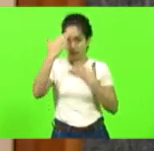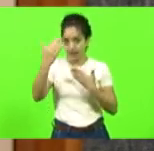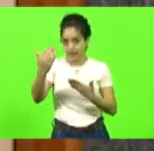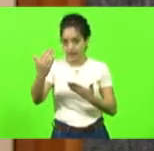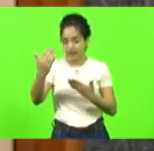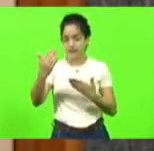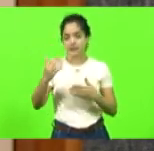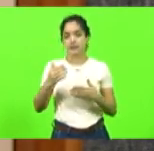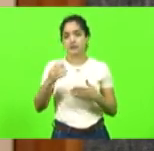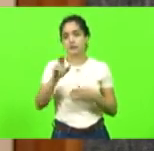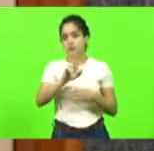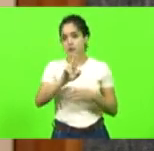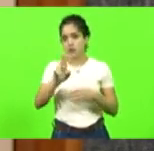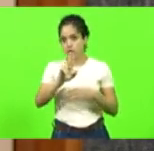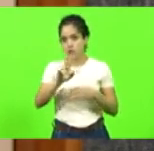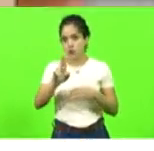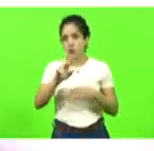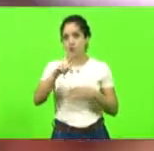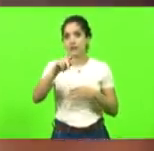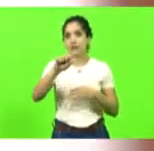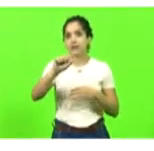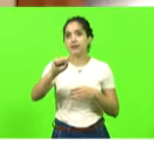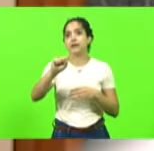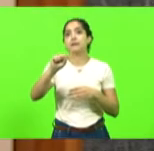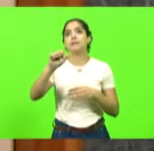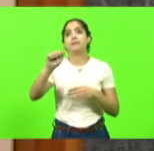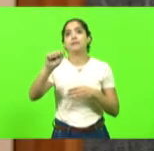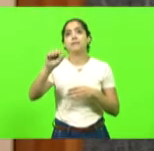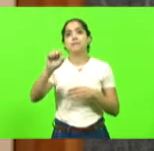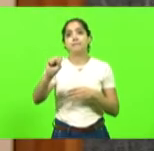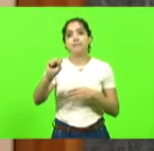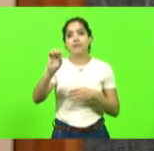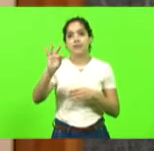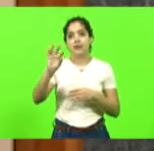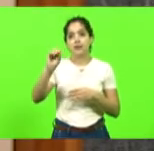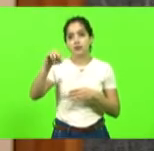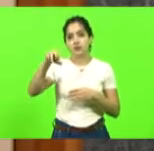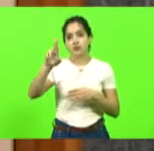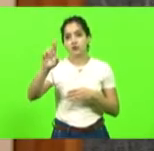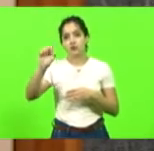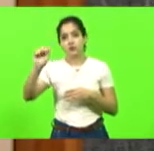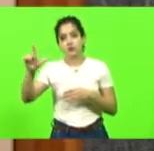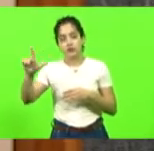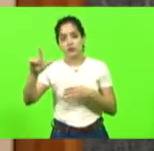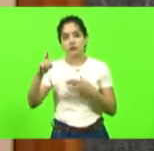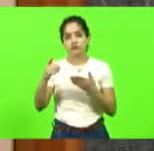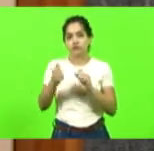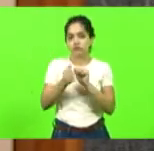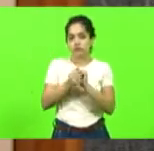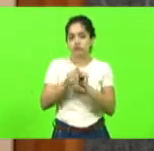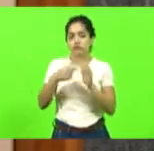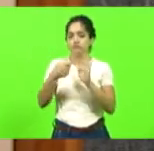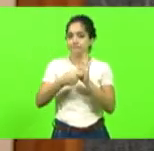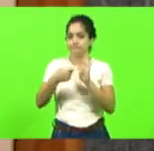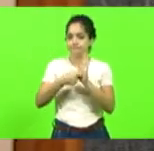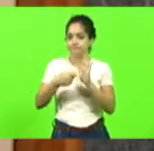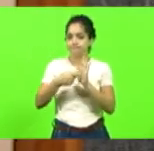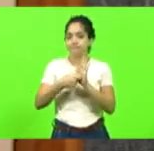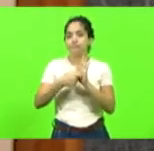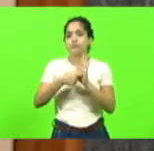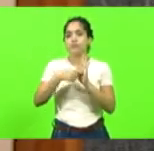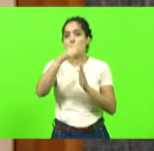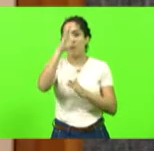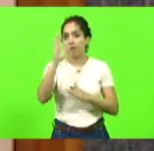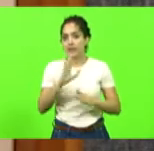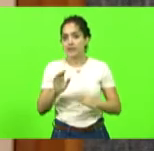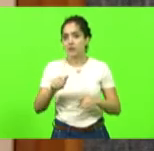da Pastoral Social, todo o convite, e estamos juntas na luta por um Brasil melhor, por um